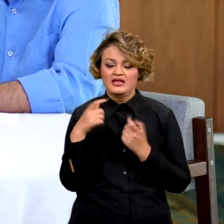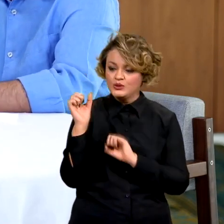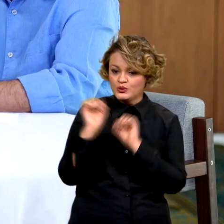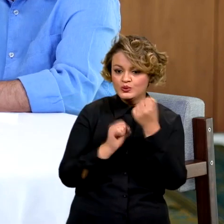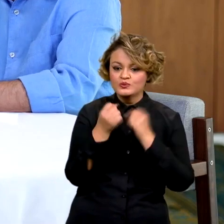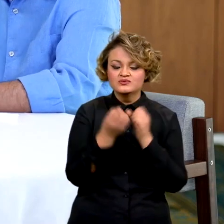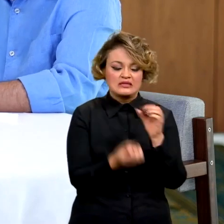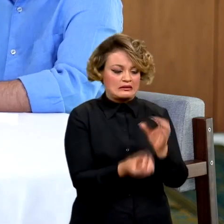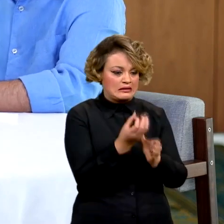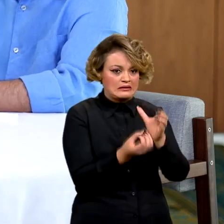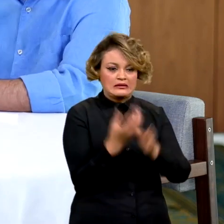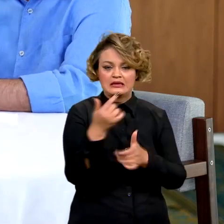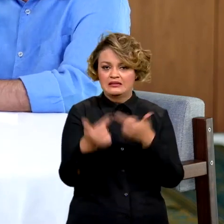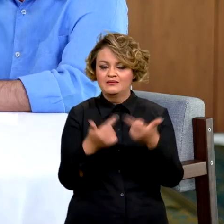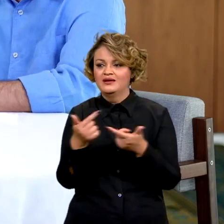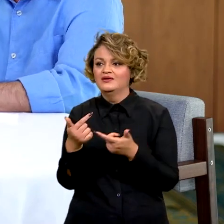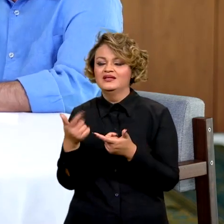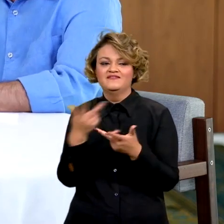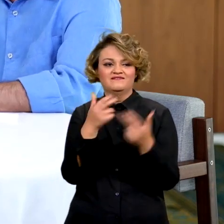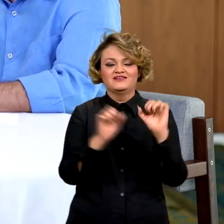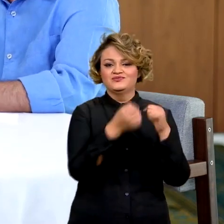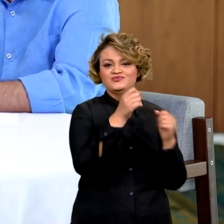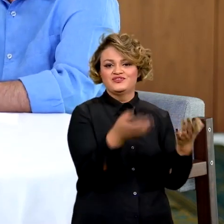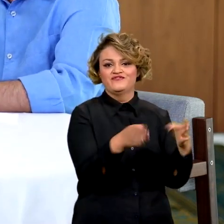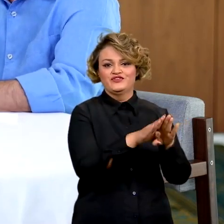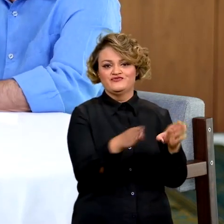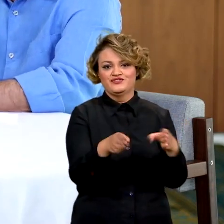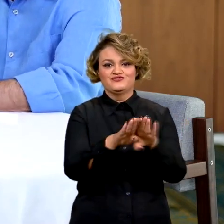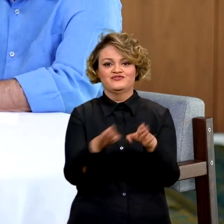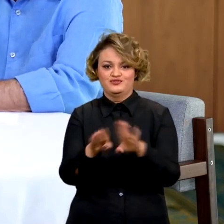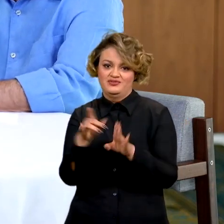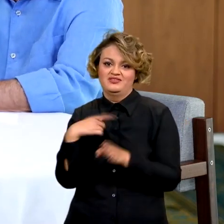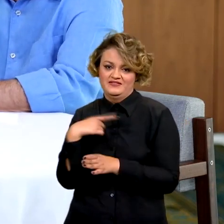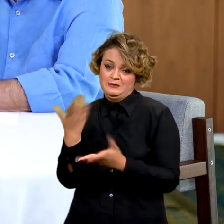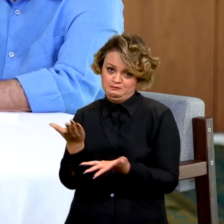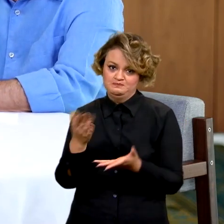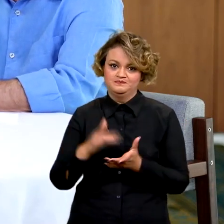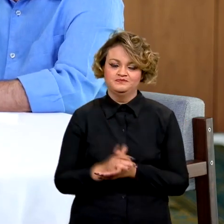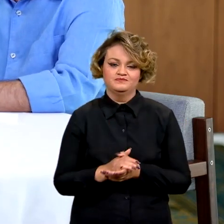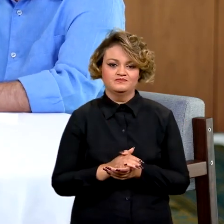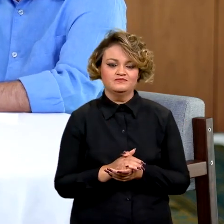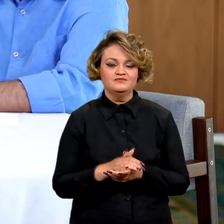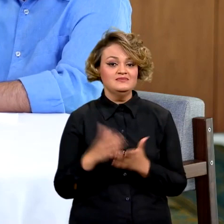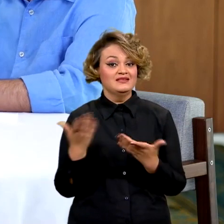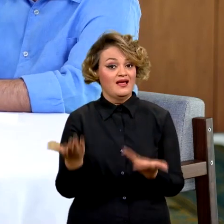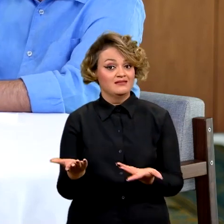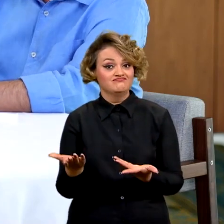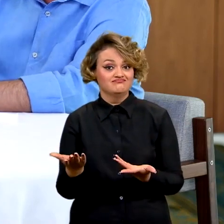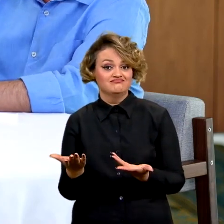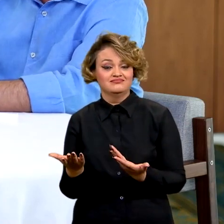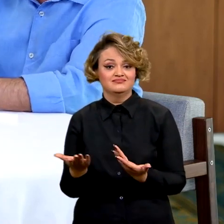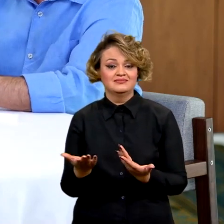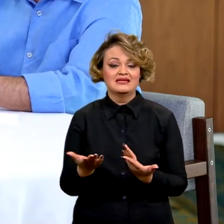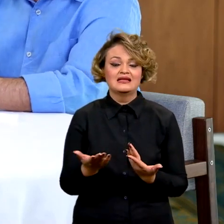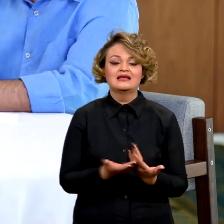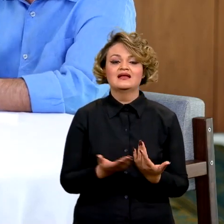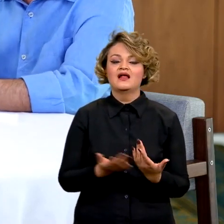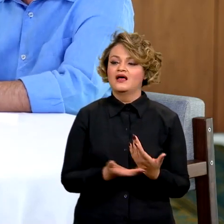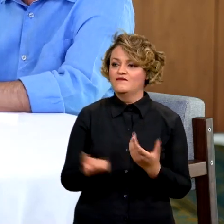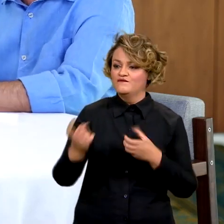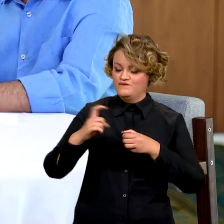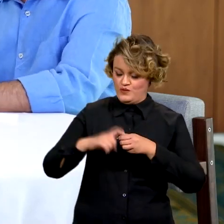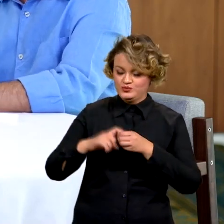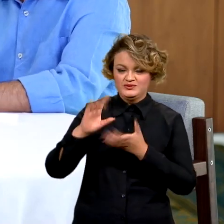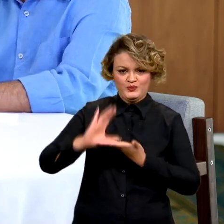geram muito emprego e a gente perdeu muito indústria nesse nesses últimos anos né isso é uma coisa essa recuperação desse